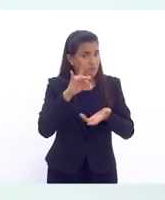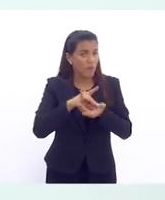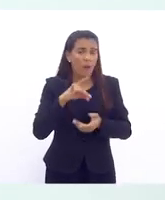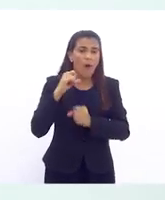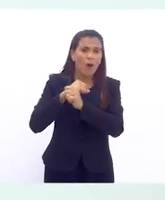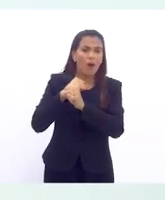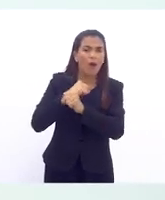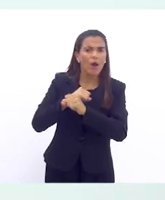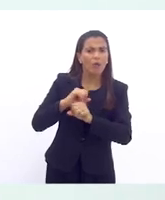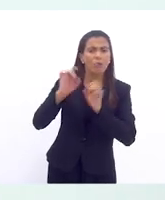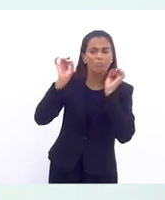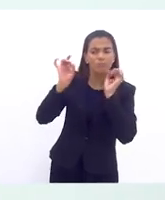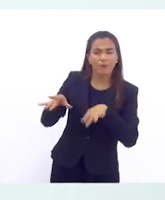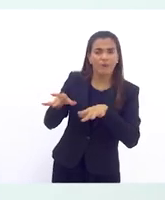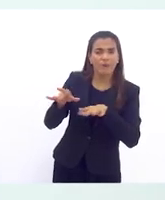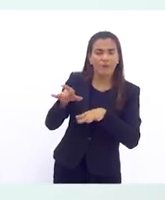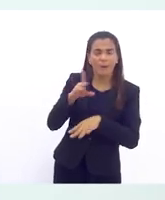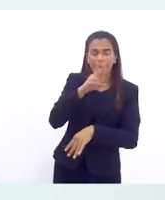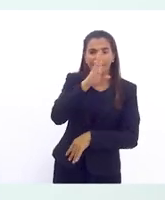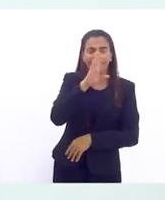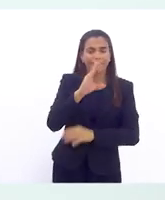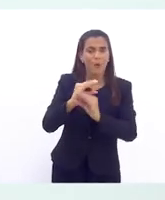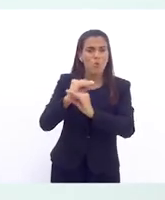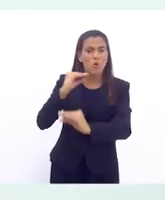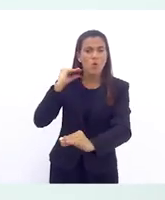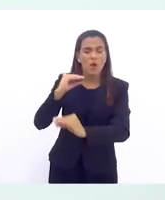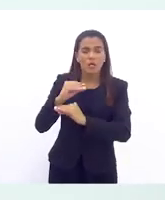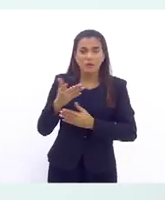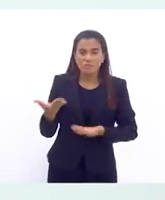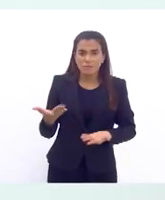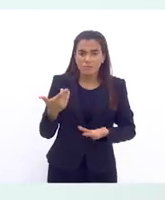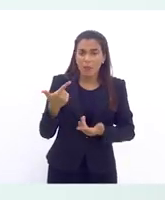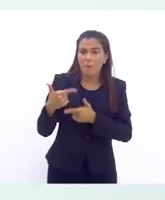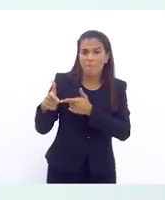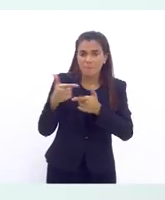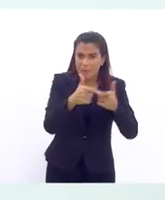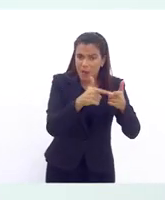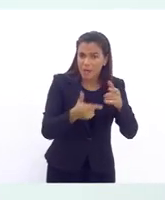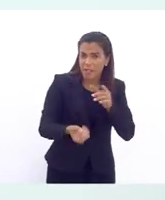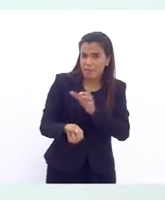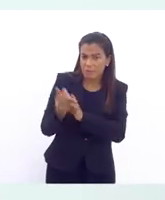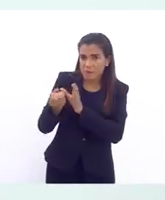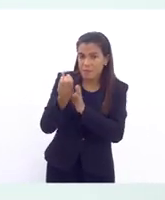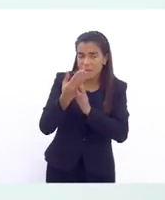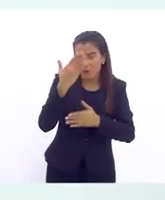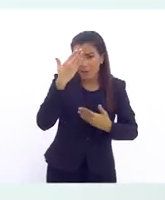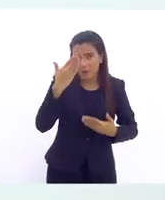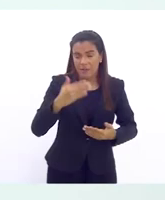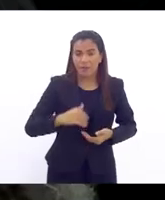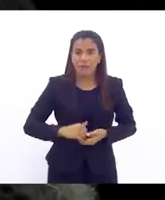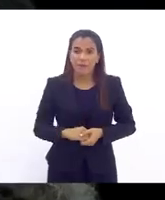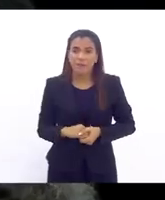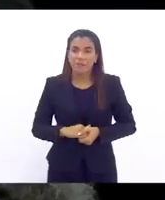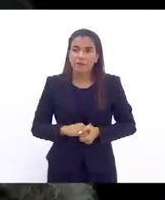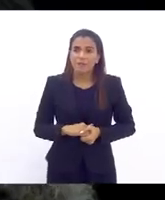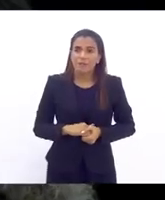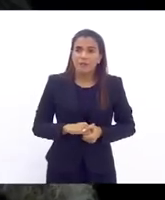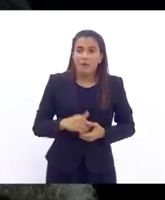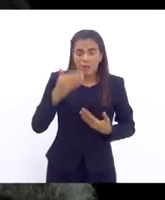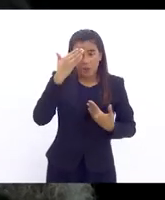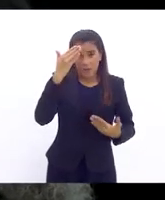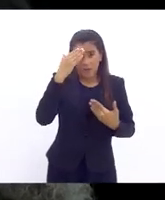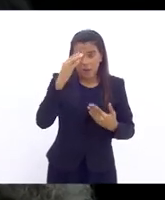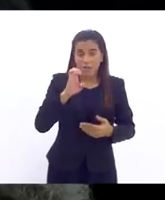obra parada a gente sabe que é senha para uma série de problemas decorrentes a isso obrigado Obrigado